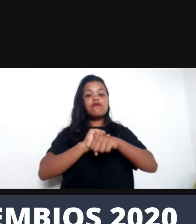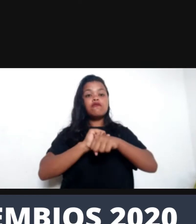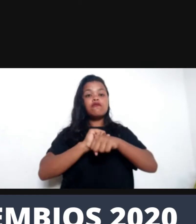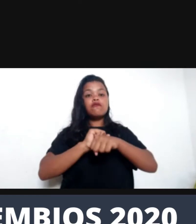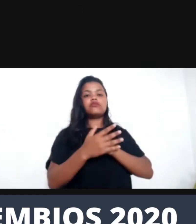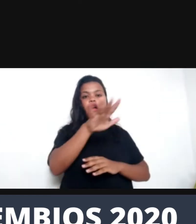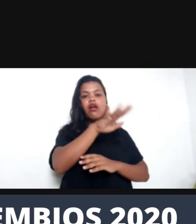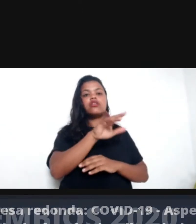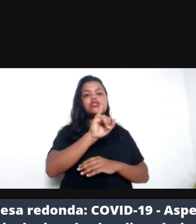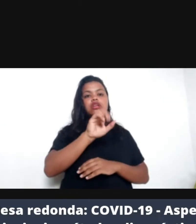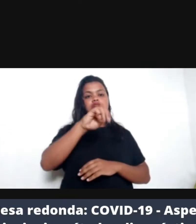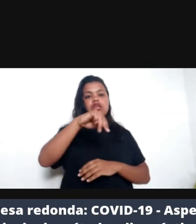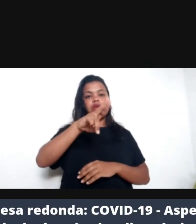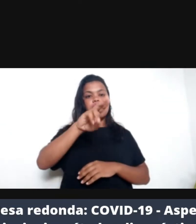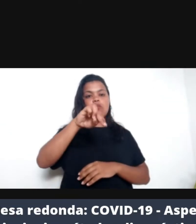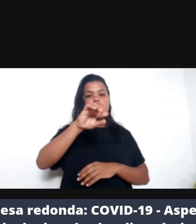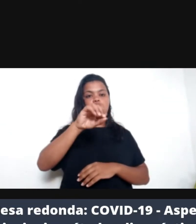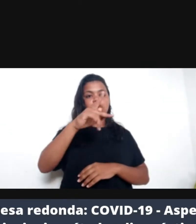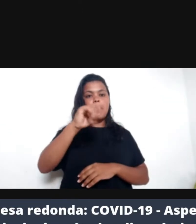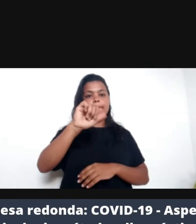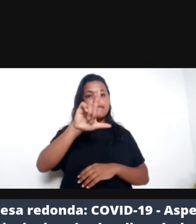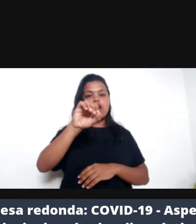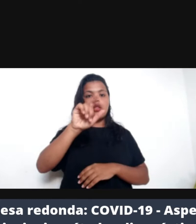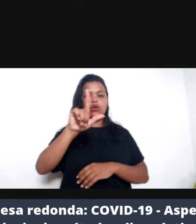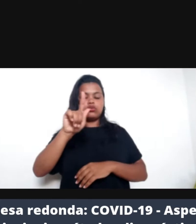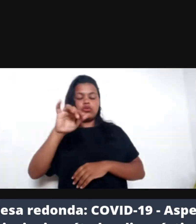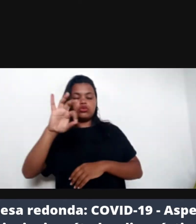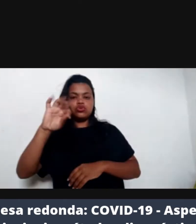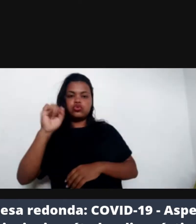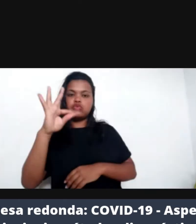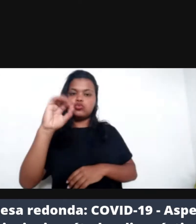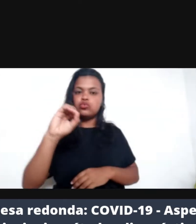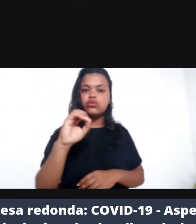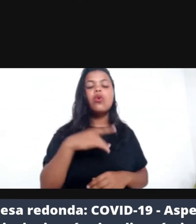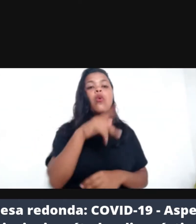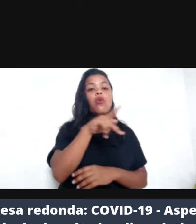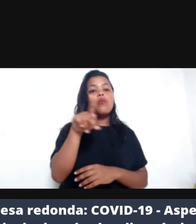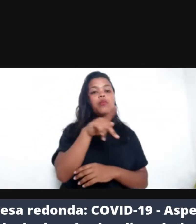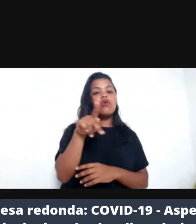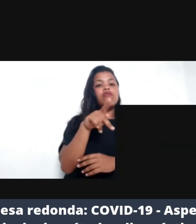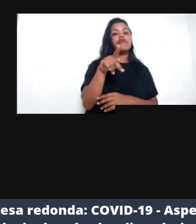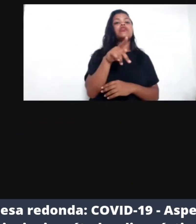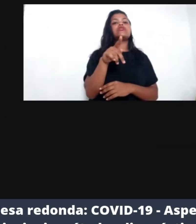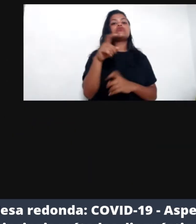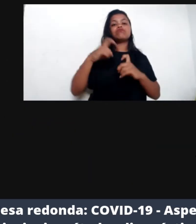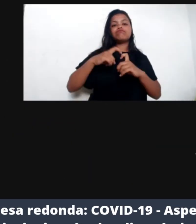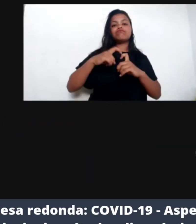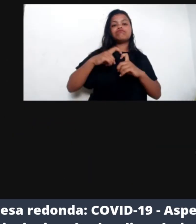métodos diagnósticos com o professor Dr. Everton Ricardo, da UFPE.